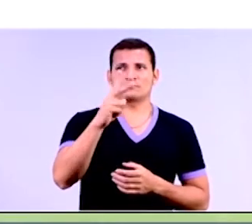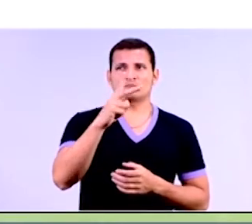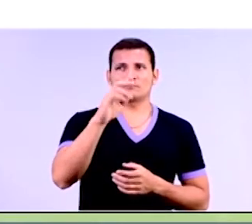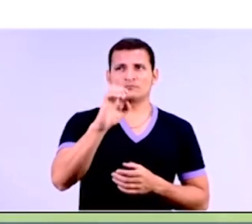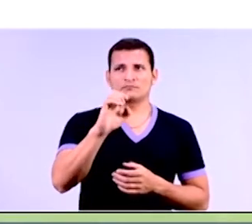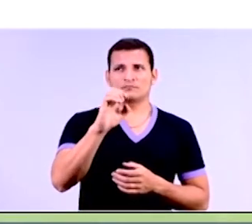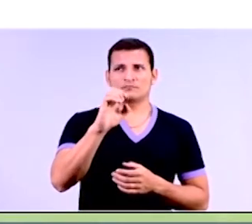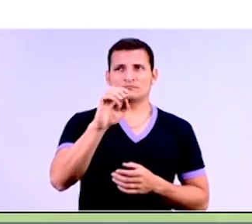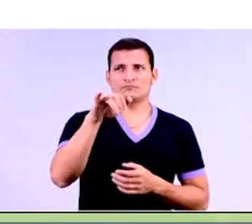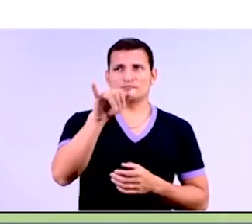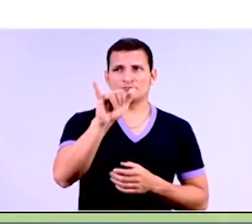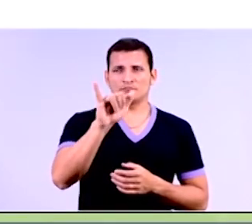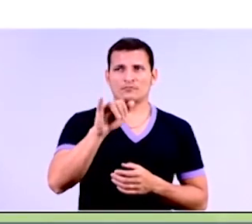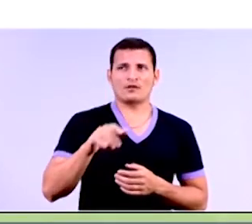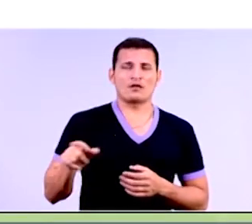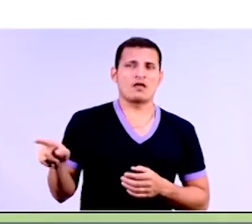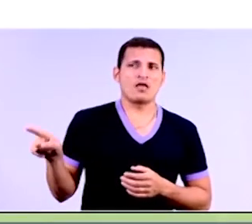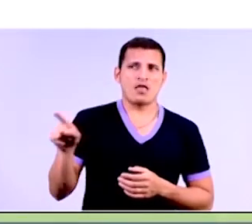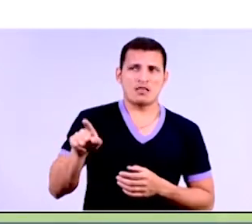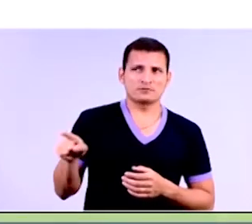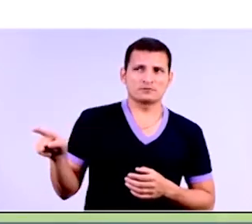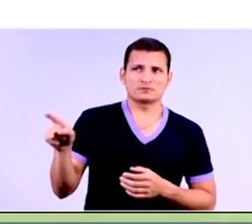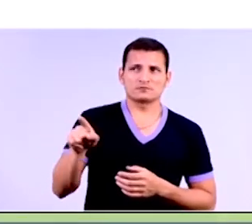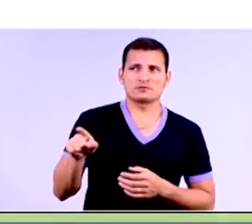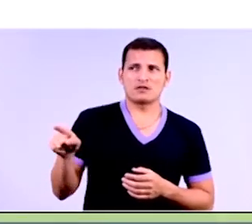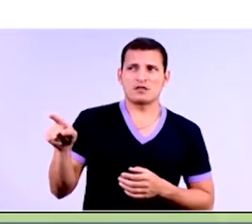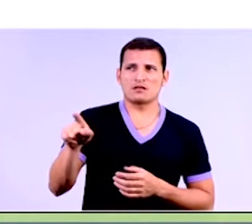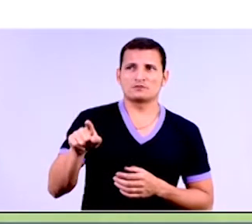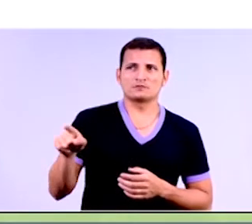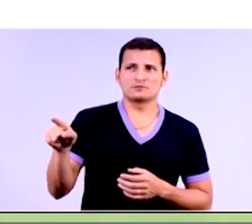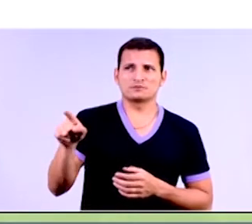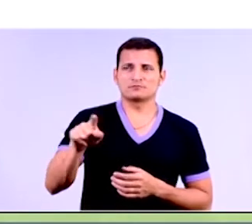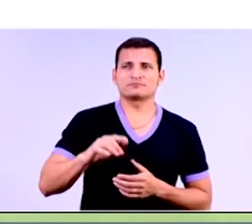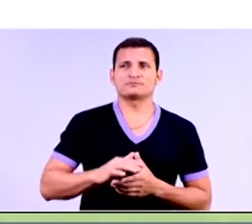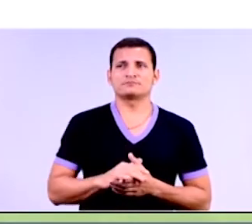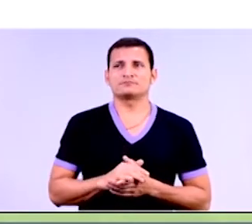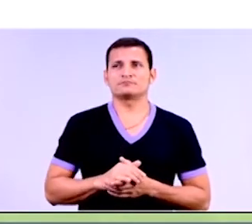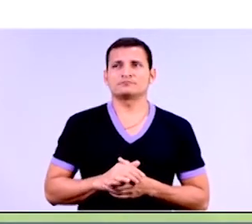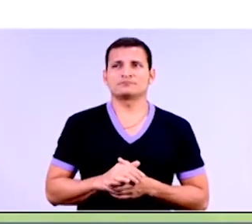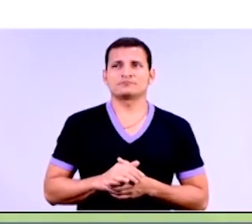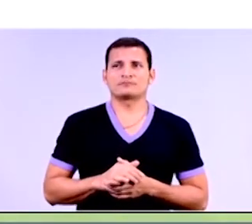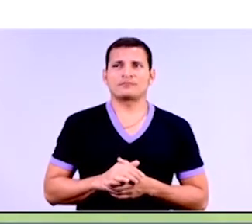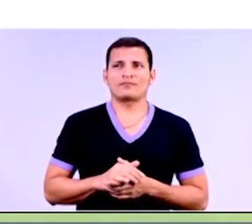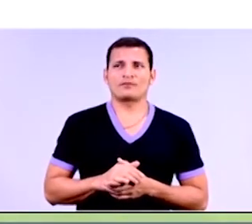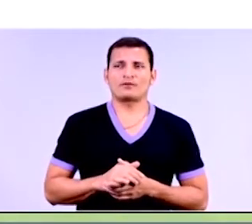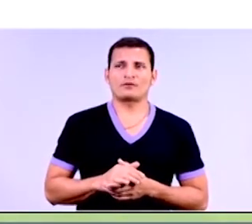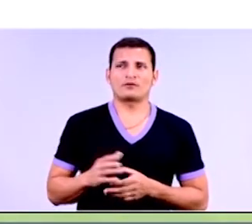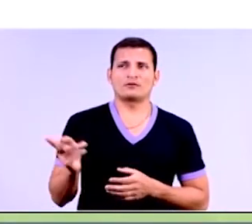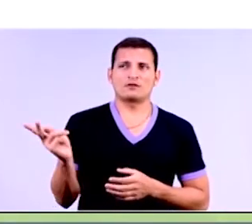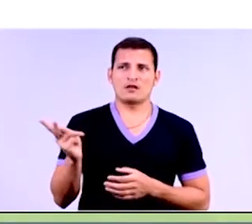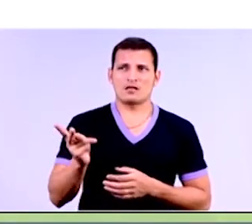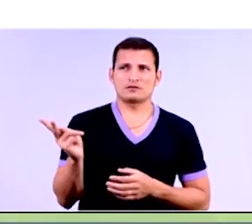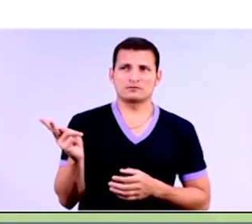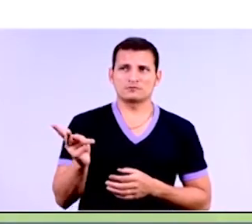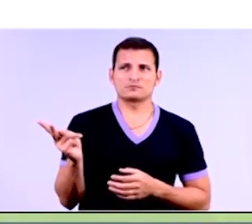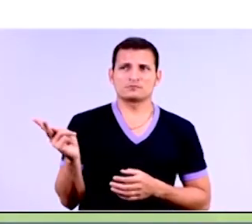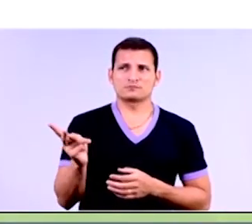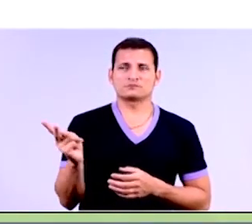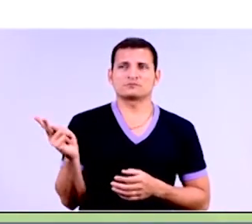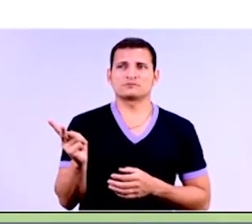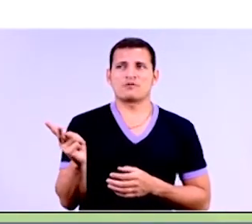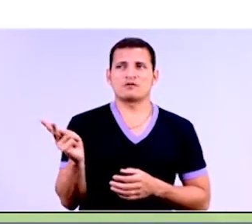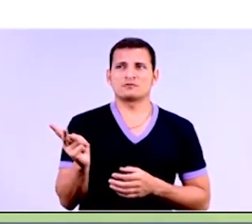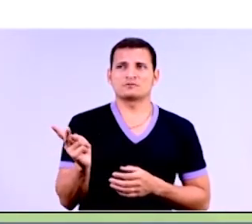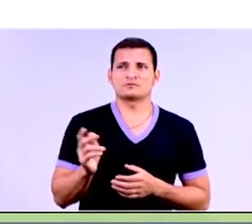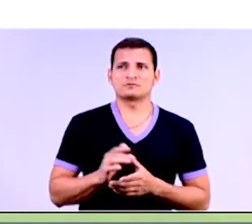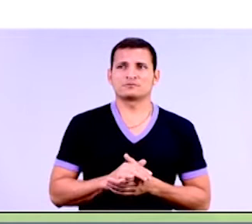falando eles. Ok, they are visiting their family. Eles estão visitando a família deles. E agora nós